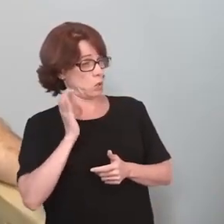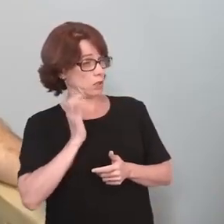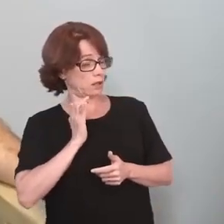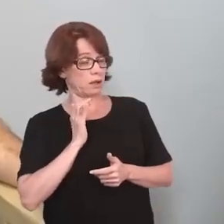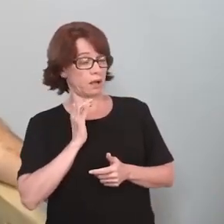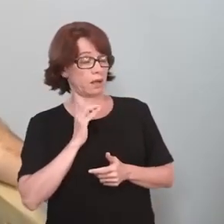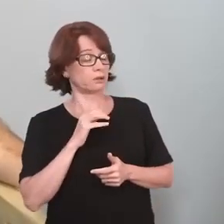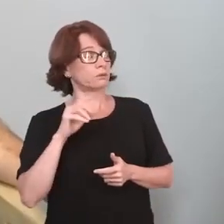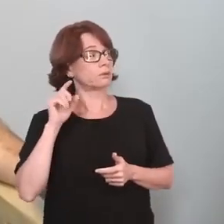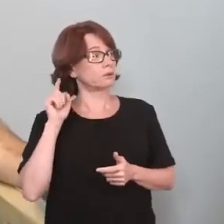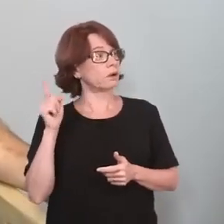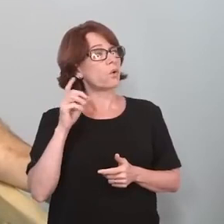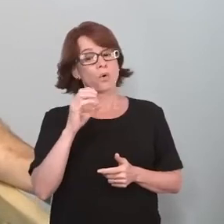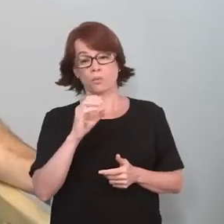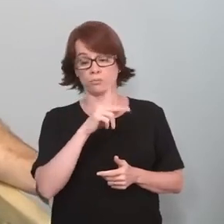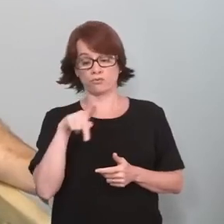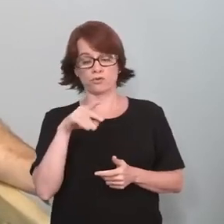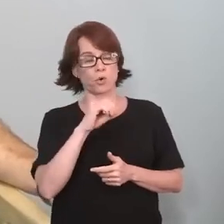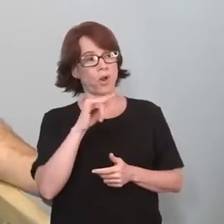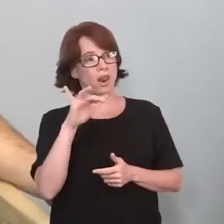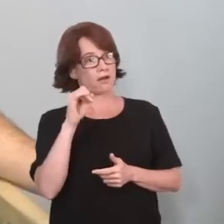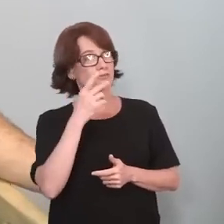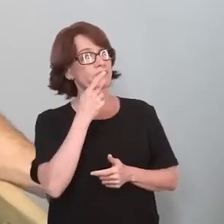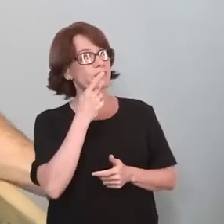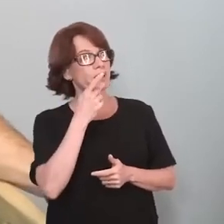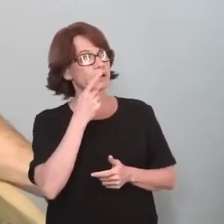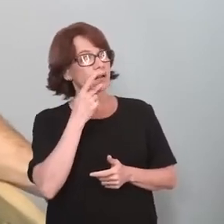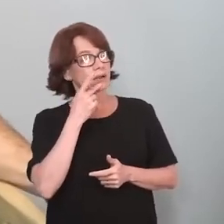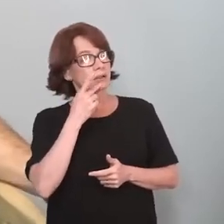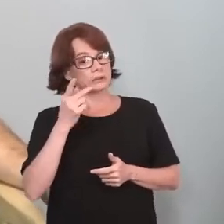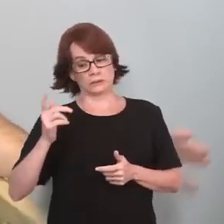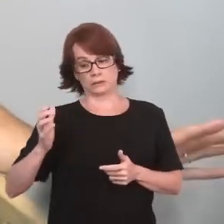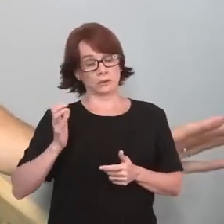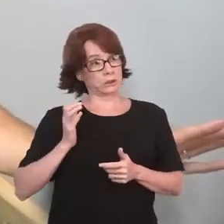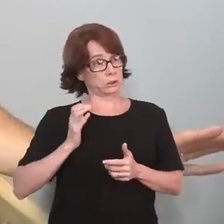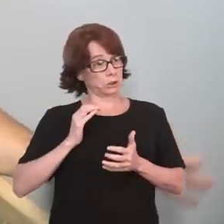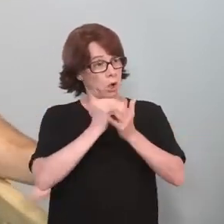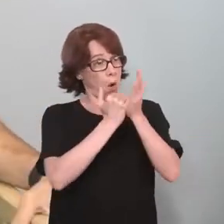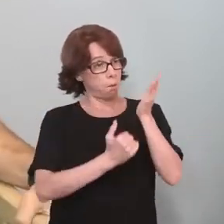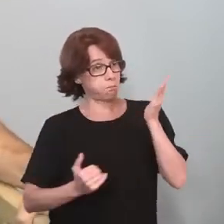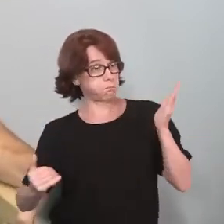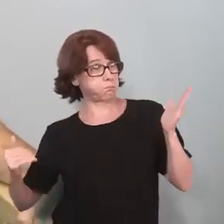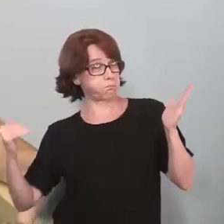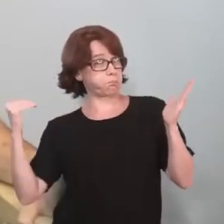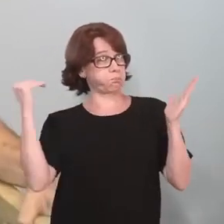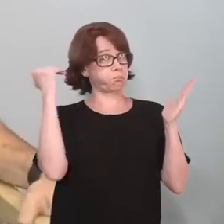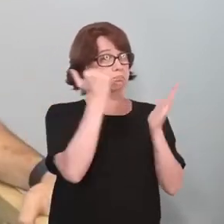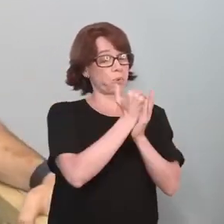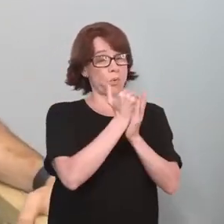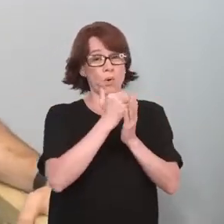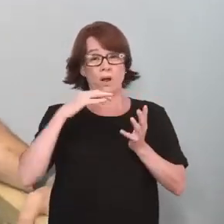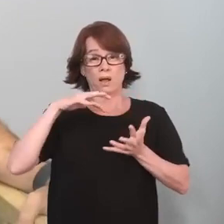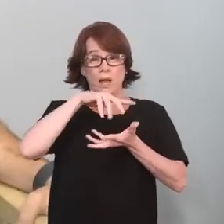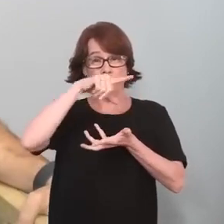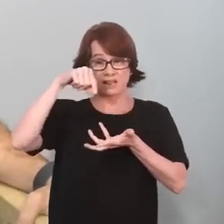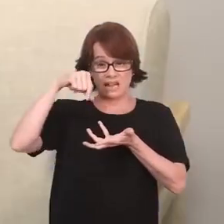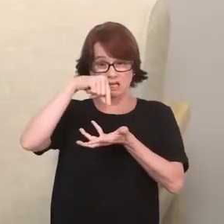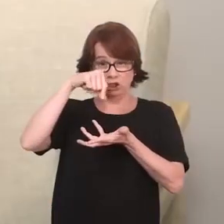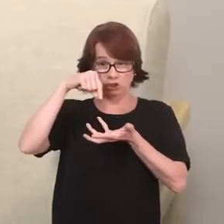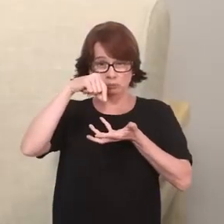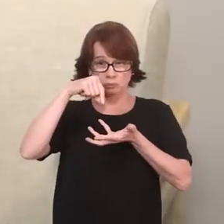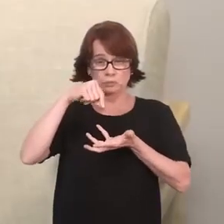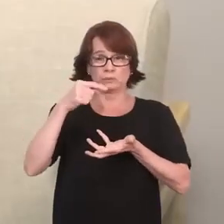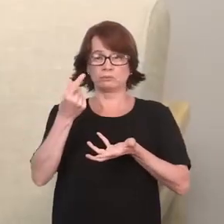chamava de metacapitalistas. Pessoas que enriqueceram com o capitalismo. Exatamente. E que agora não querem mais o capitalismo, porque a concorrência atrapalha.